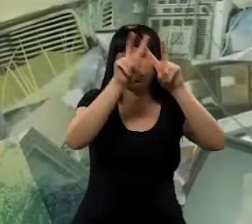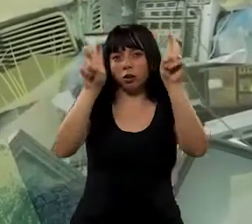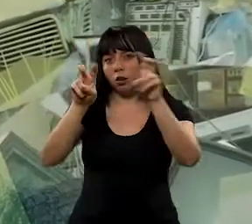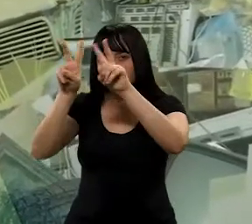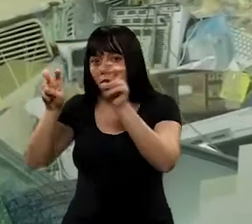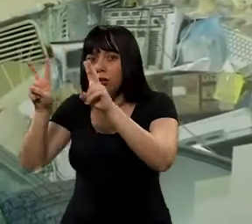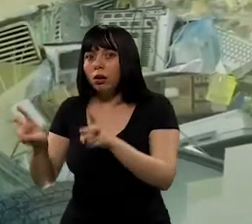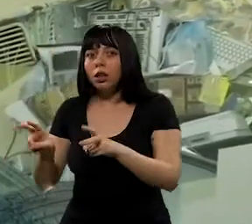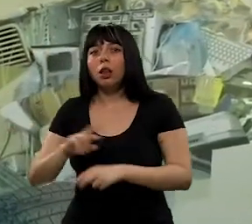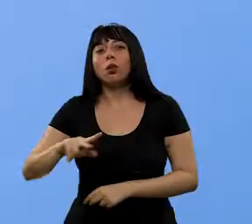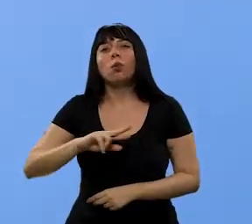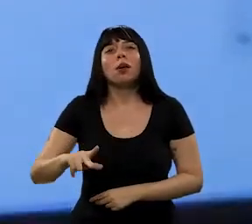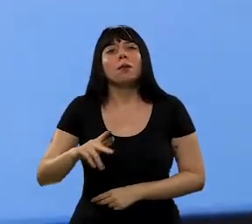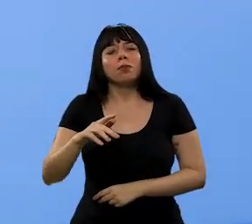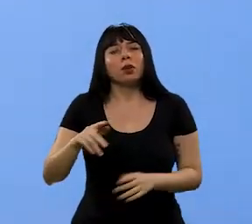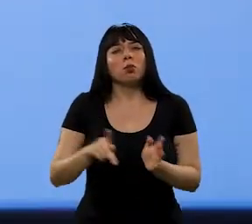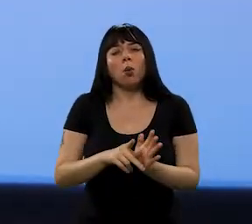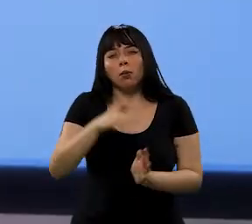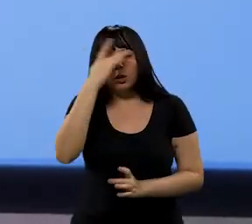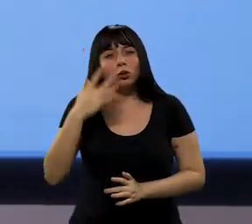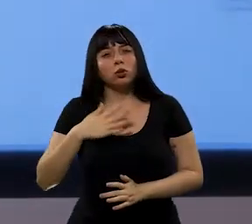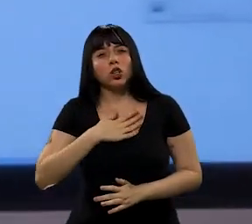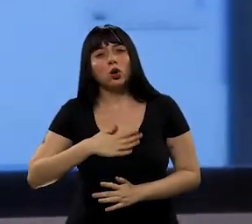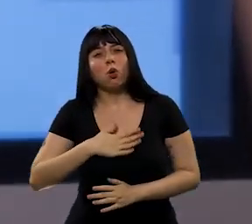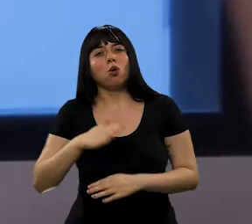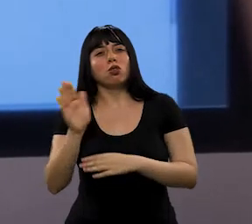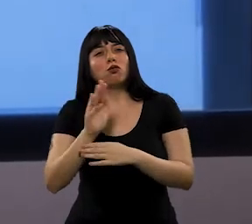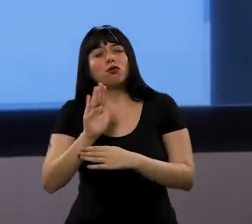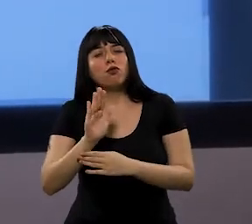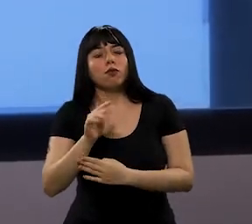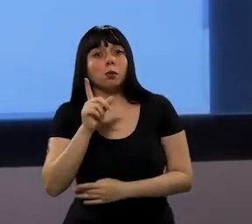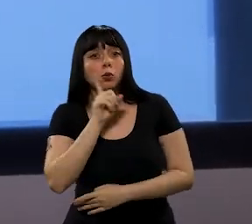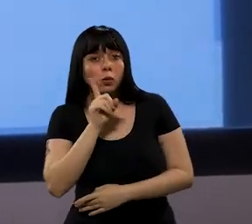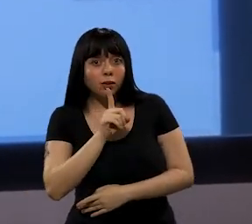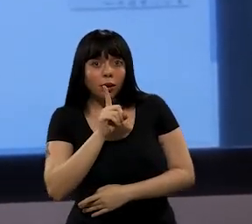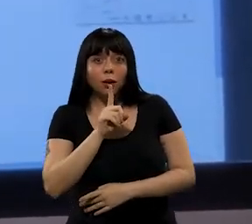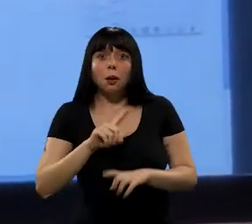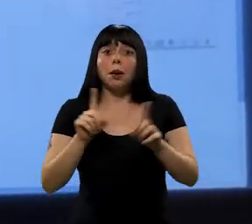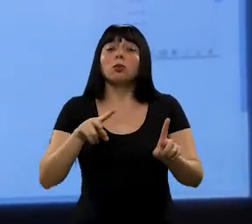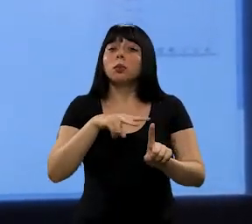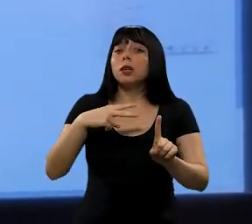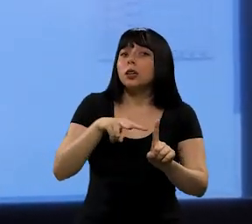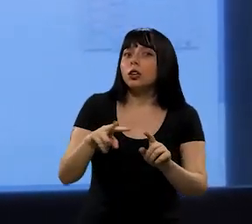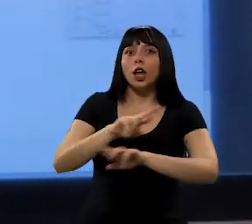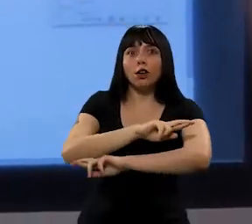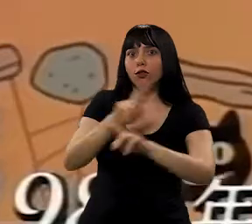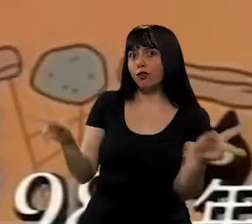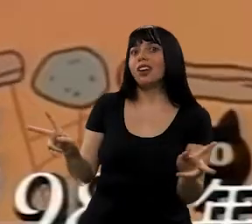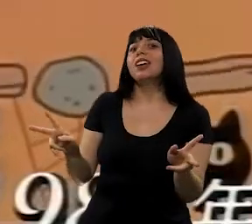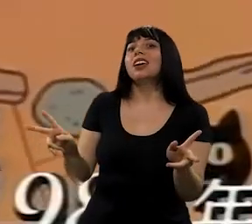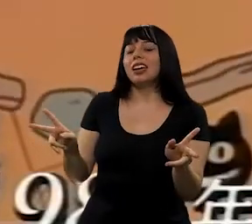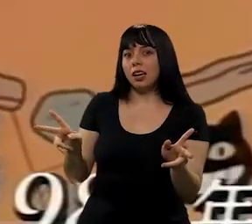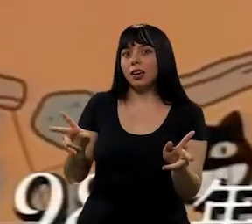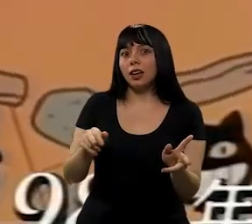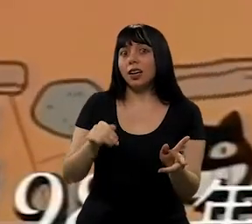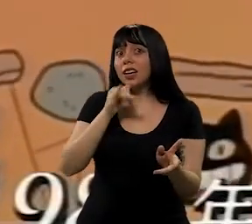são exatamente para um público massivo como as produções hollywoodianas de grande orçamento, trouxeram novos olhares para a animação. Os